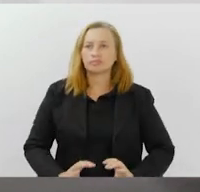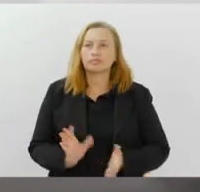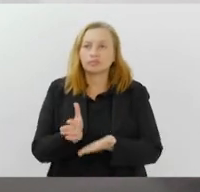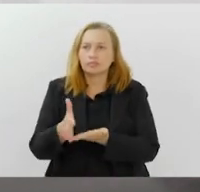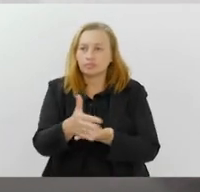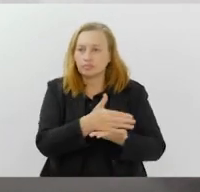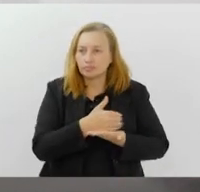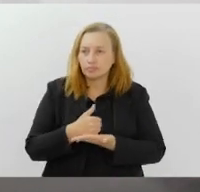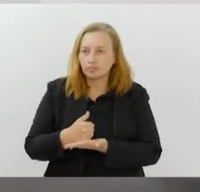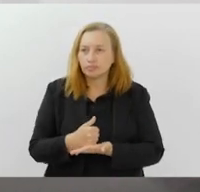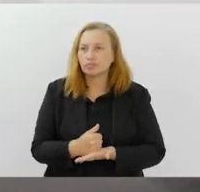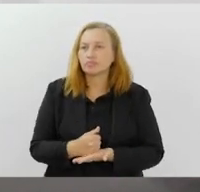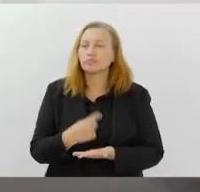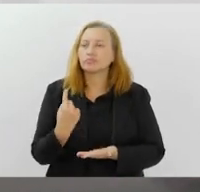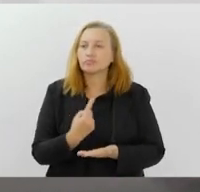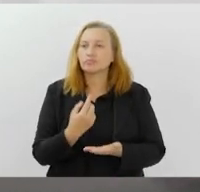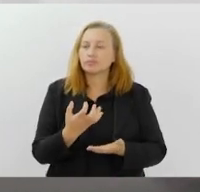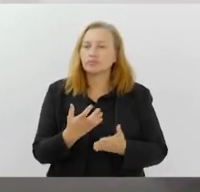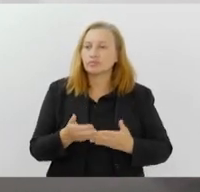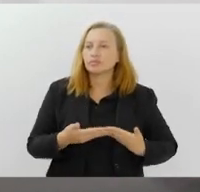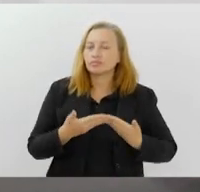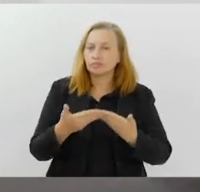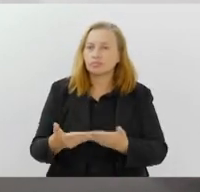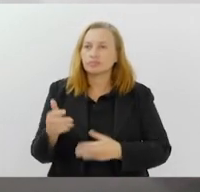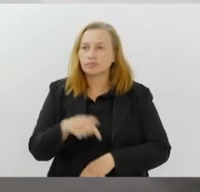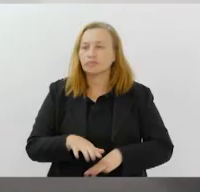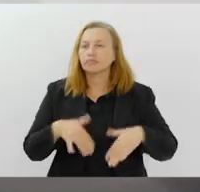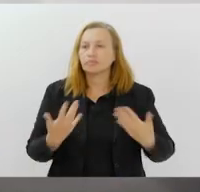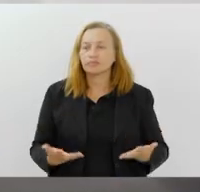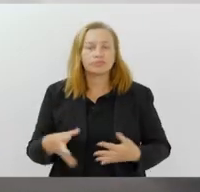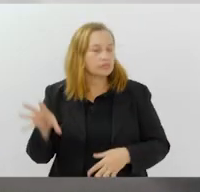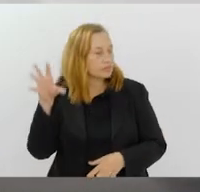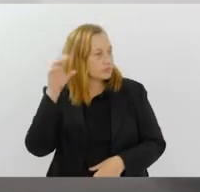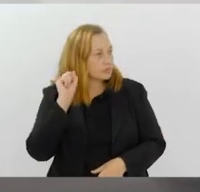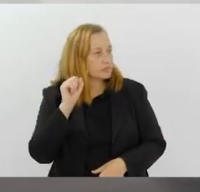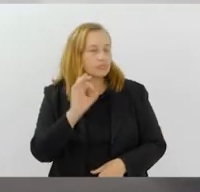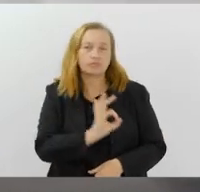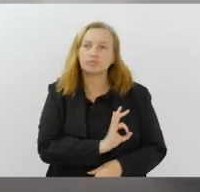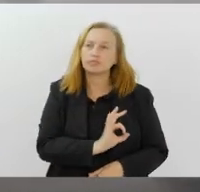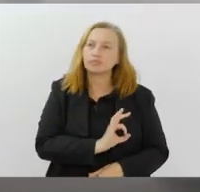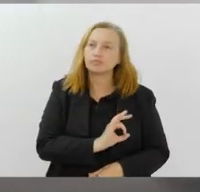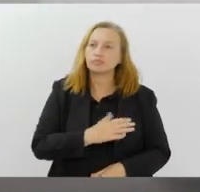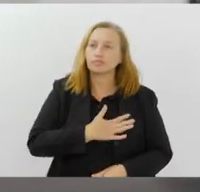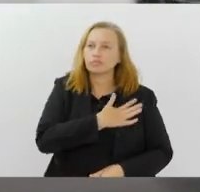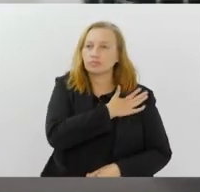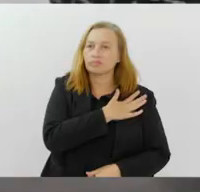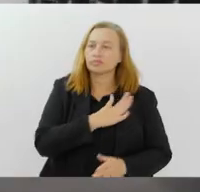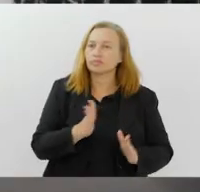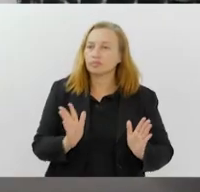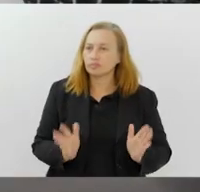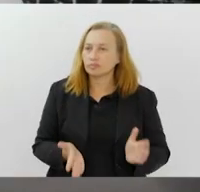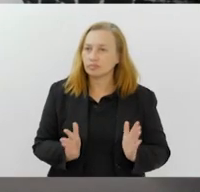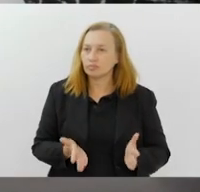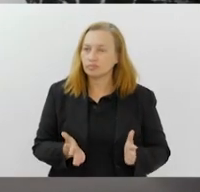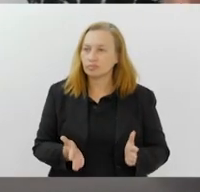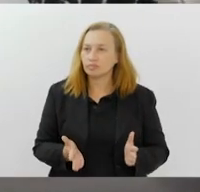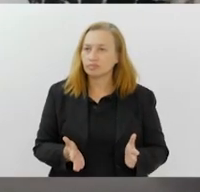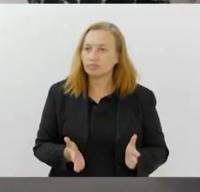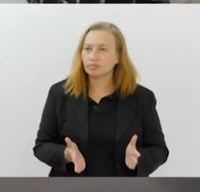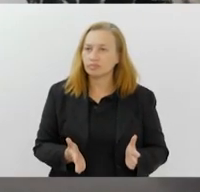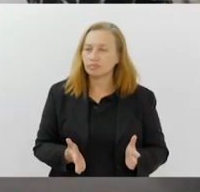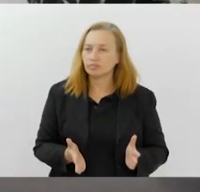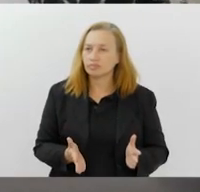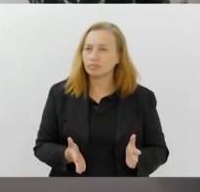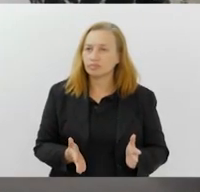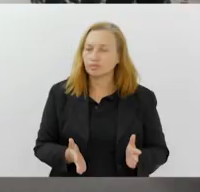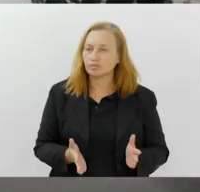acho que é isso também que a gente tá tentando encaminhar aqui então ouvi inclusive da Polícia Militar que é quem hoje tá eh do ponto de vista